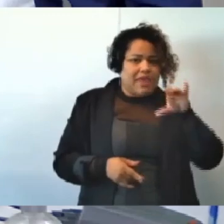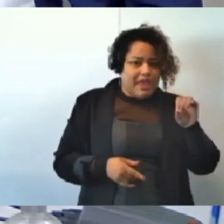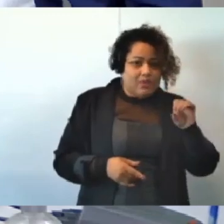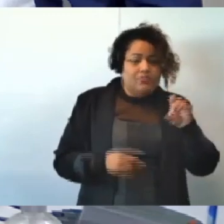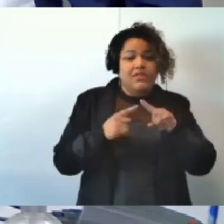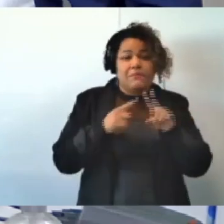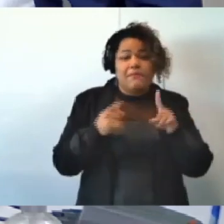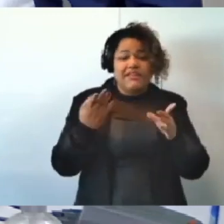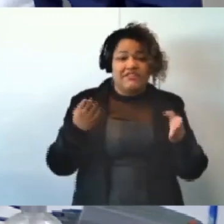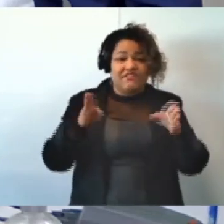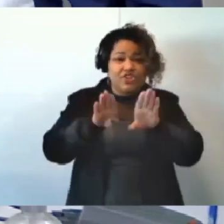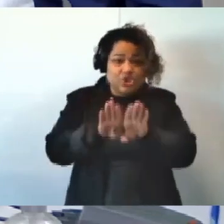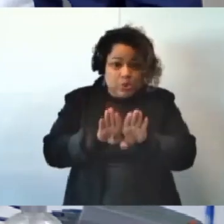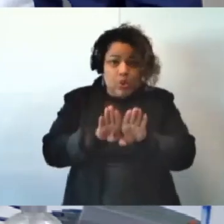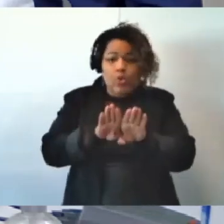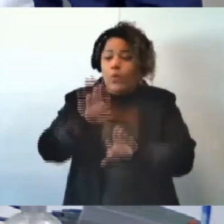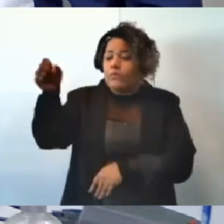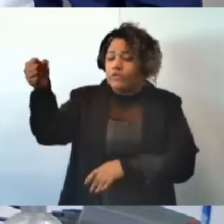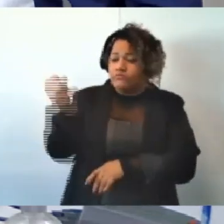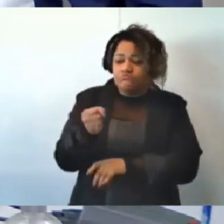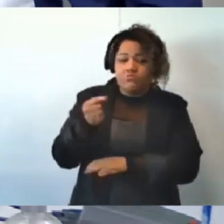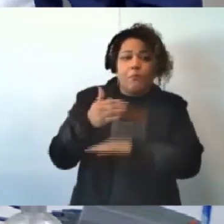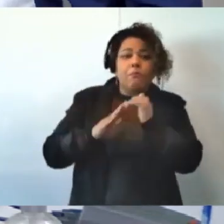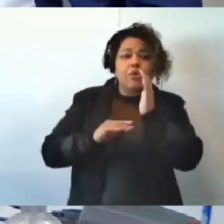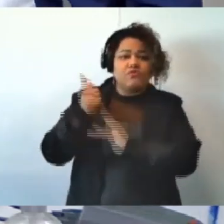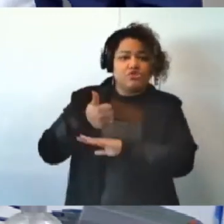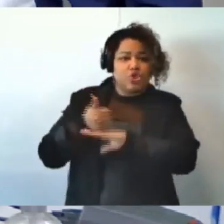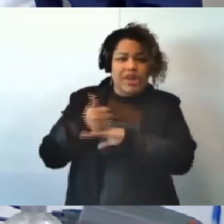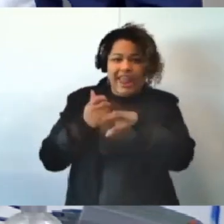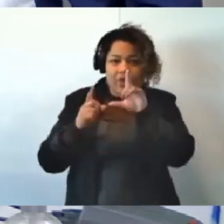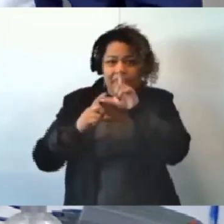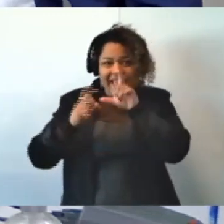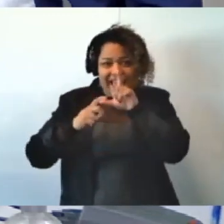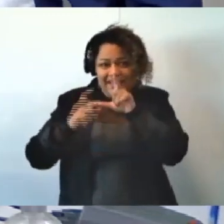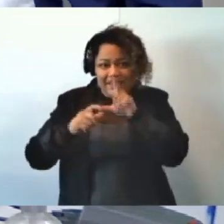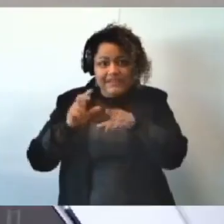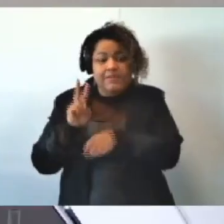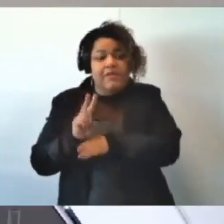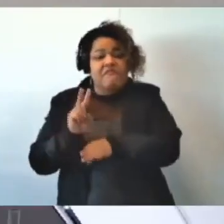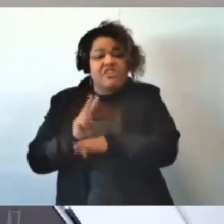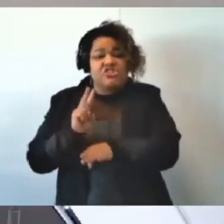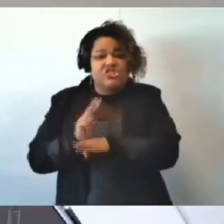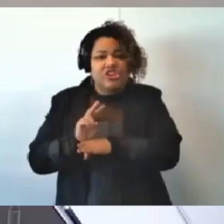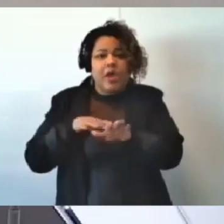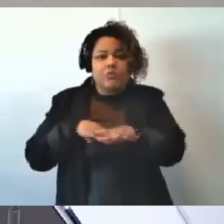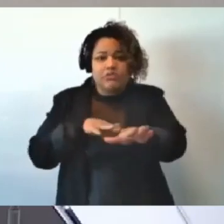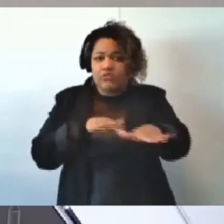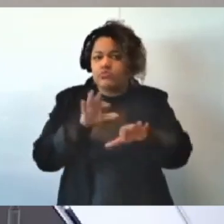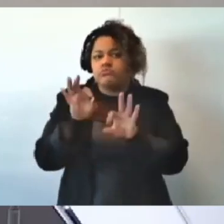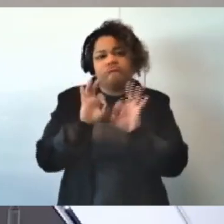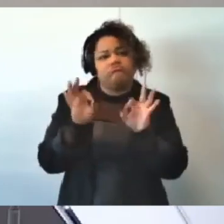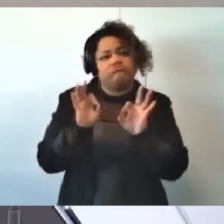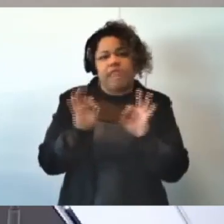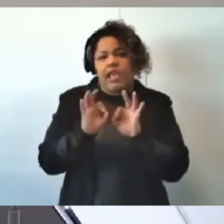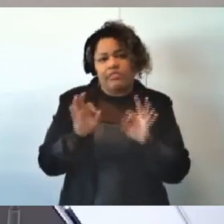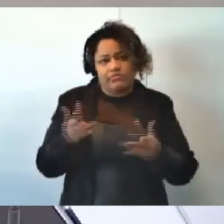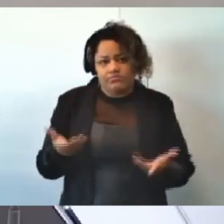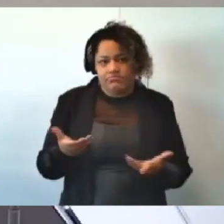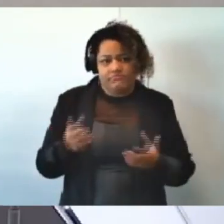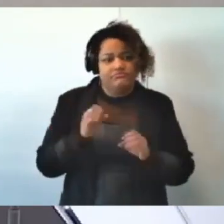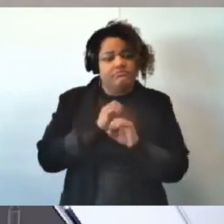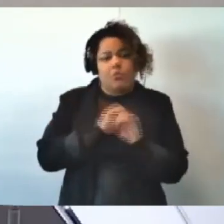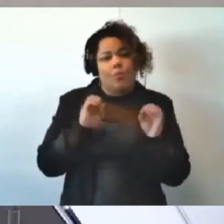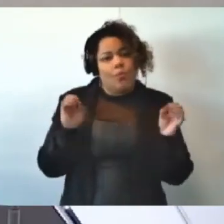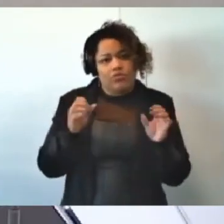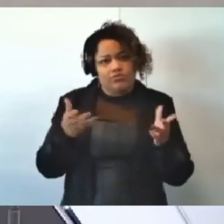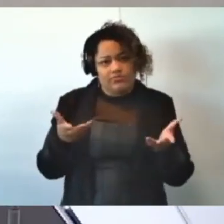de trânsito da BH Trans para poder monitorar o trânsito, o fluxo, engarrafamento, nada. O